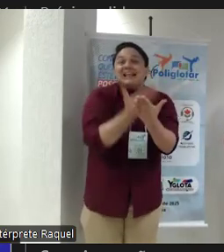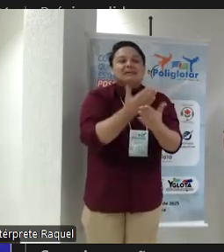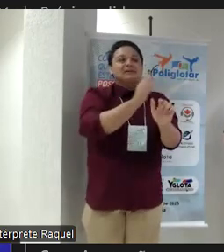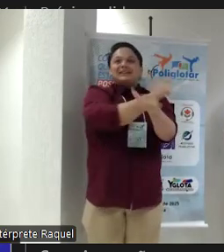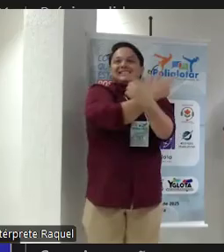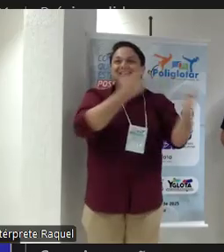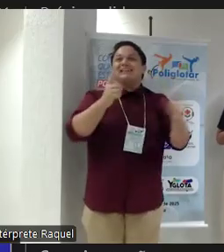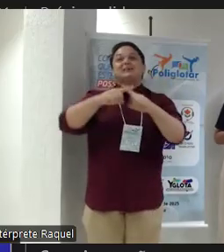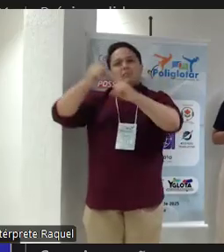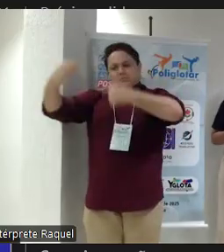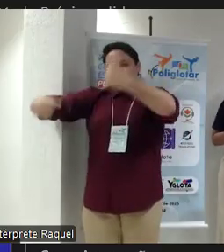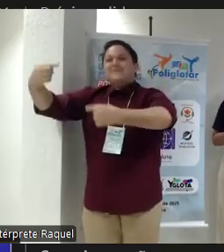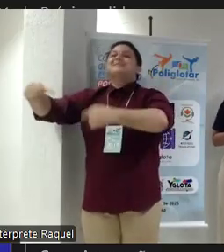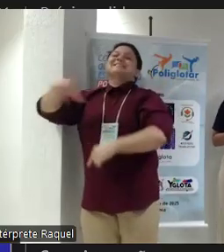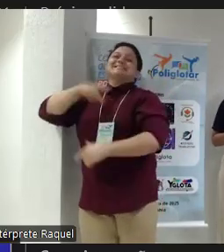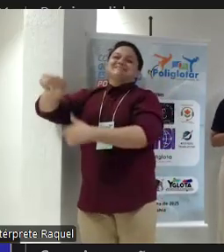isso.